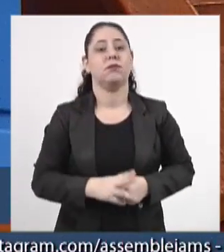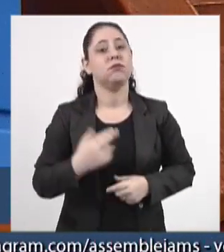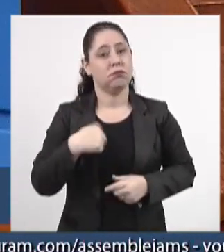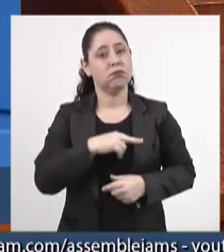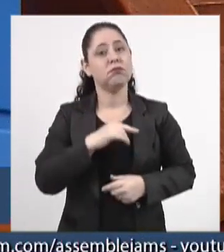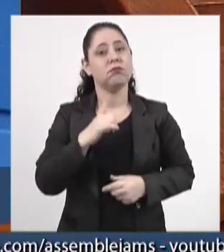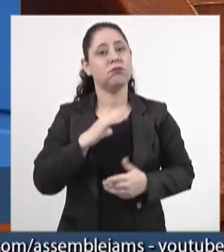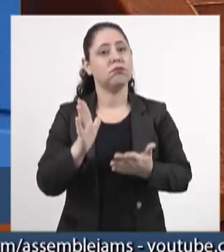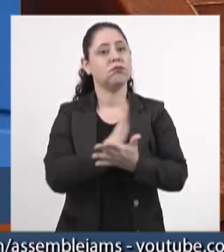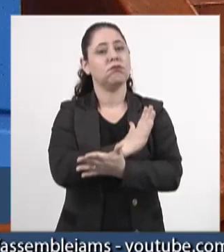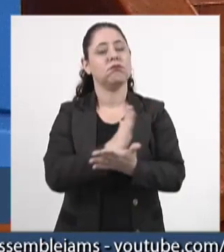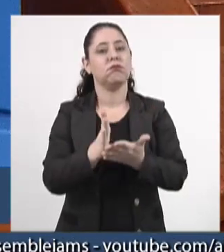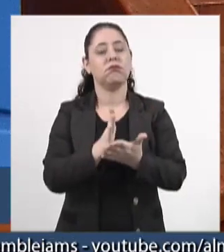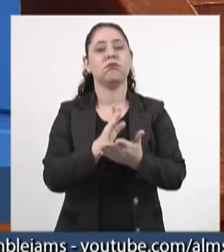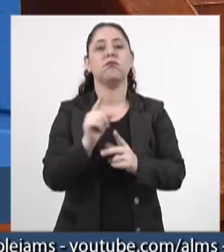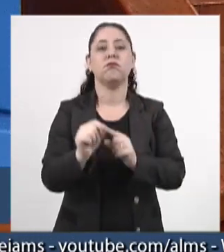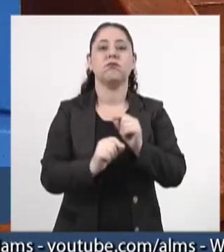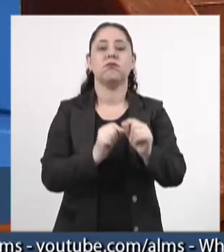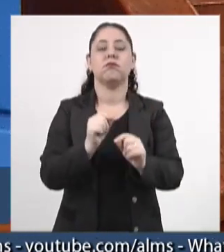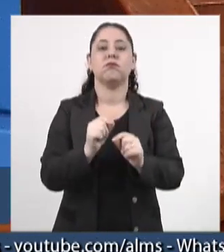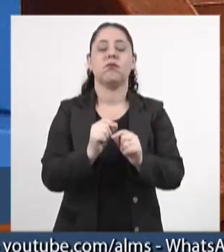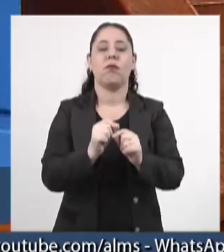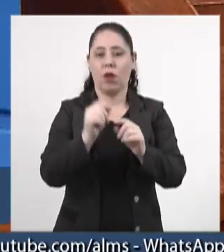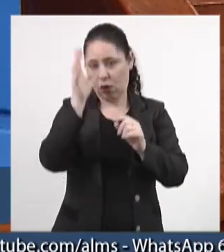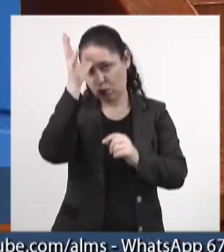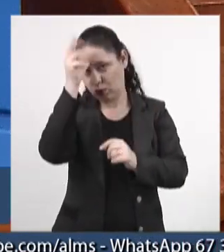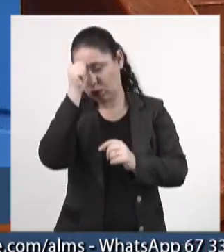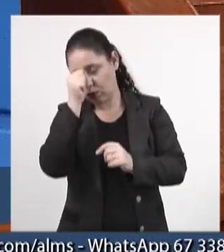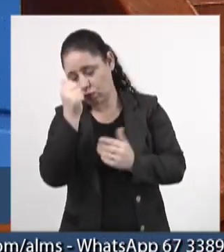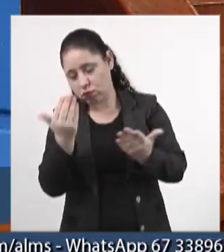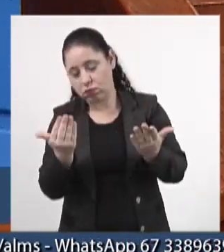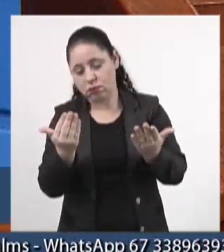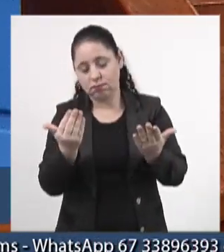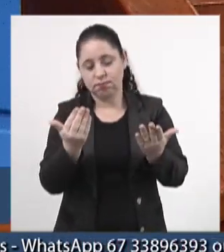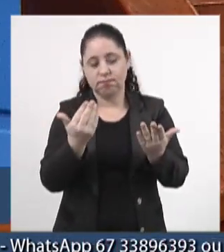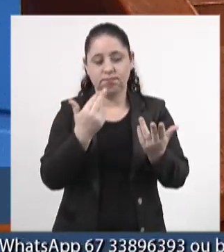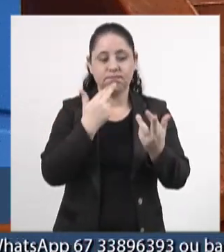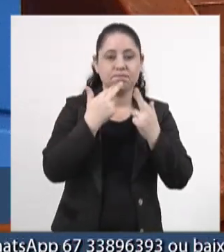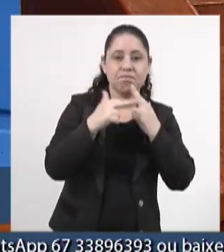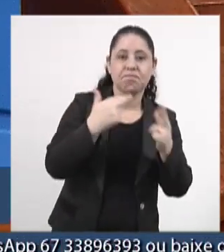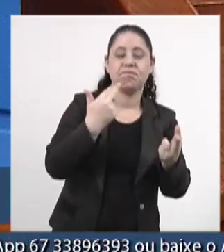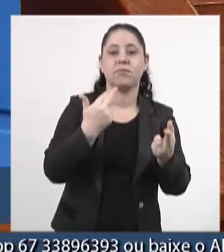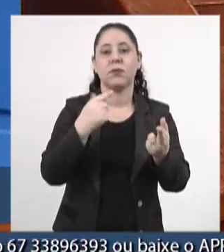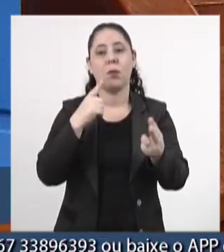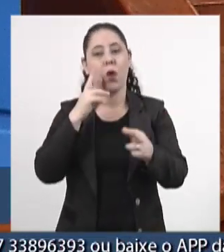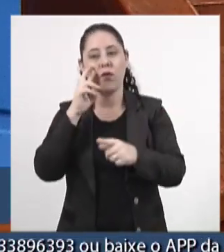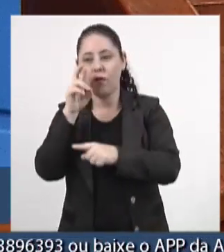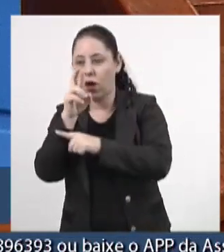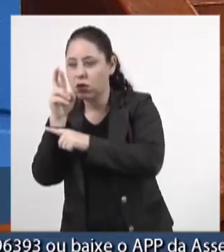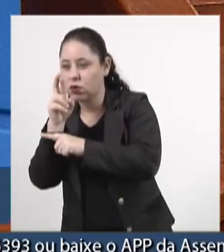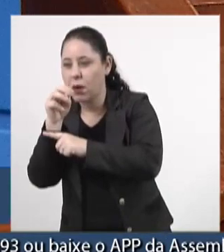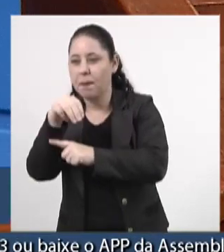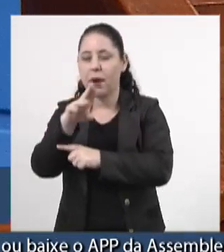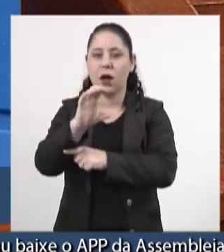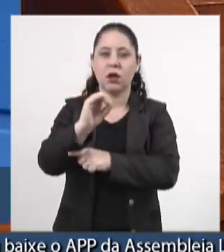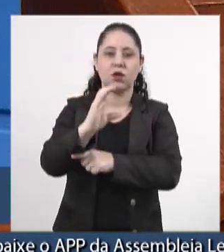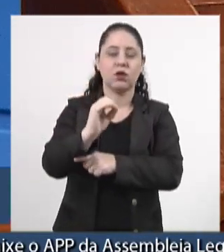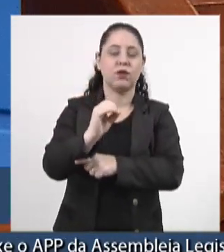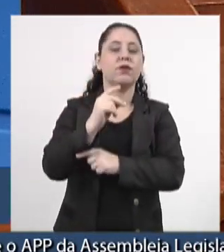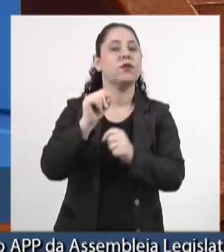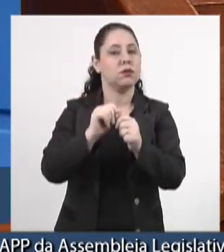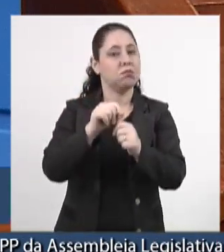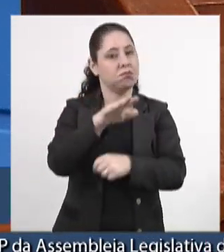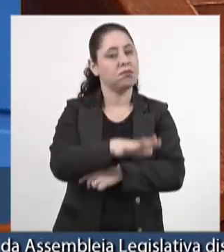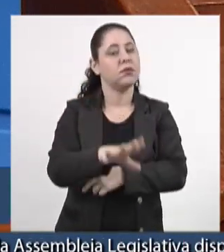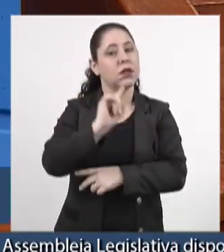nós temos aqui algumas conclusões que ocorreram depois da vistoria que o Dr. Marco Antônio fez na área, e também a